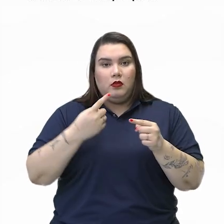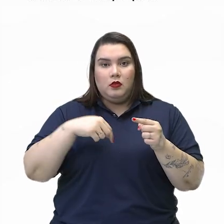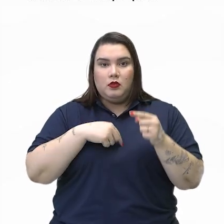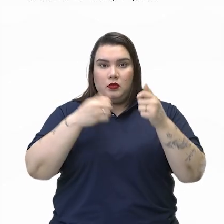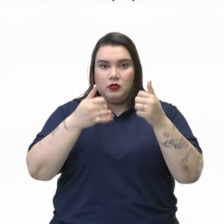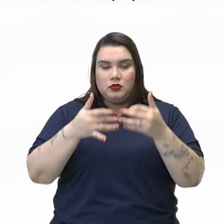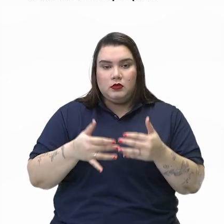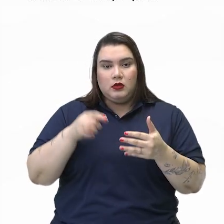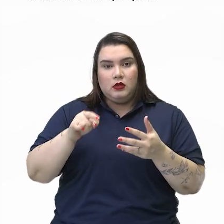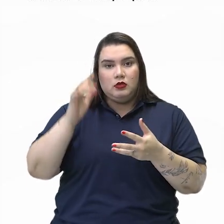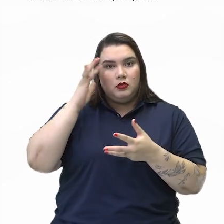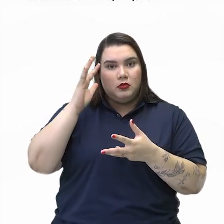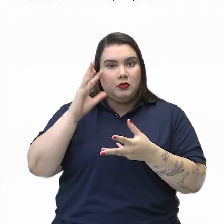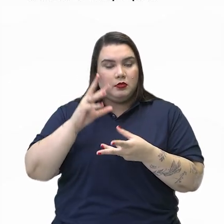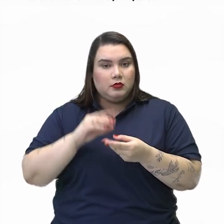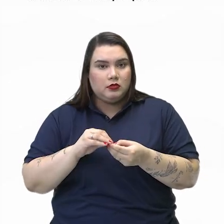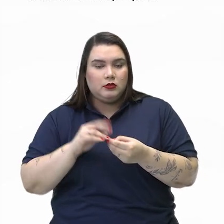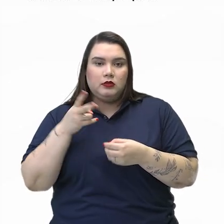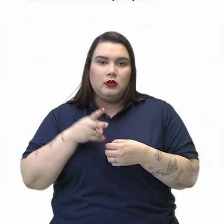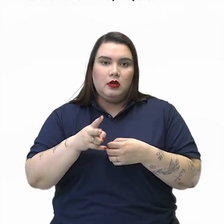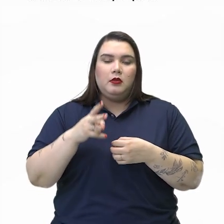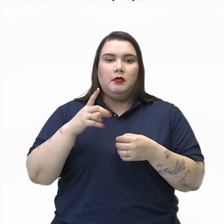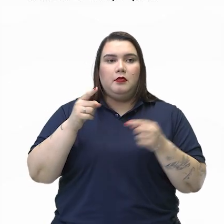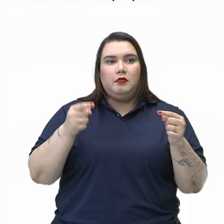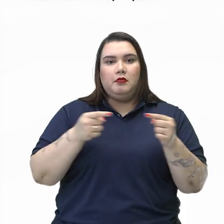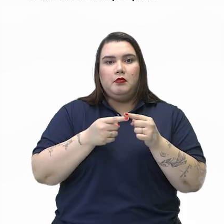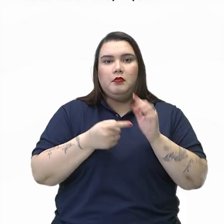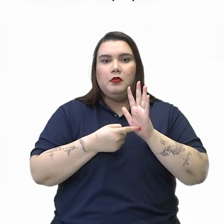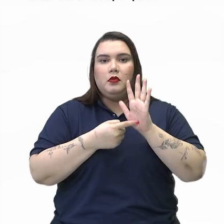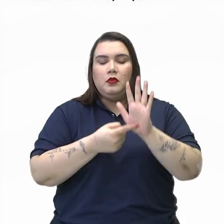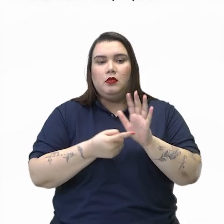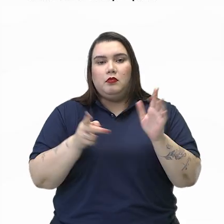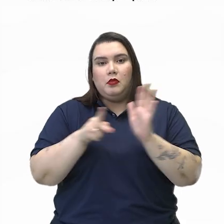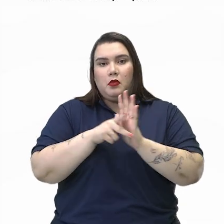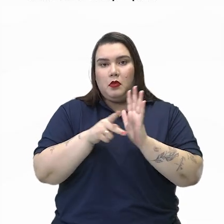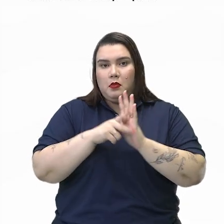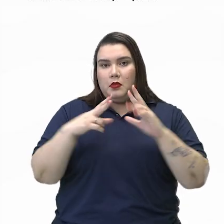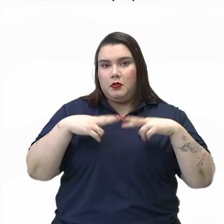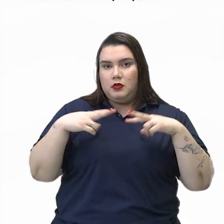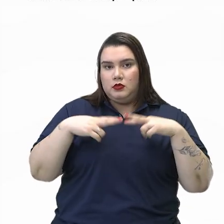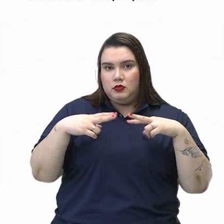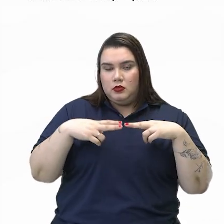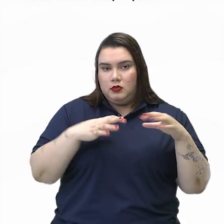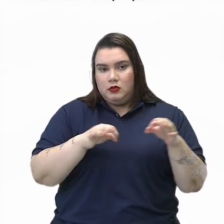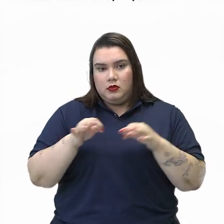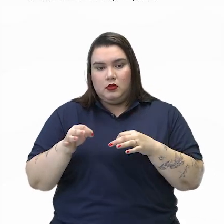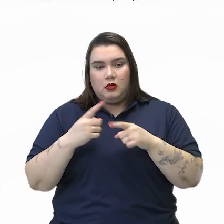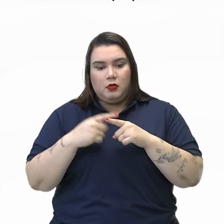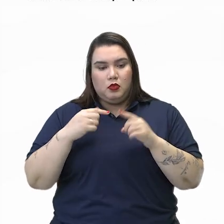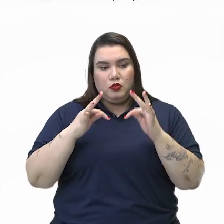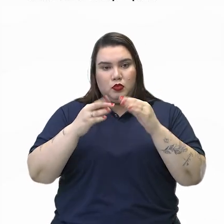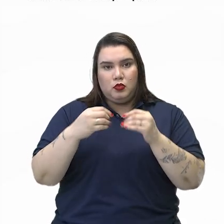fala dessa interpretação, sempre vai ser também colocado para algo pessoal, porque nem tudo o que